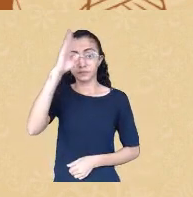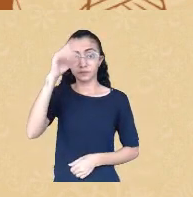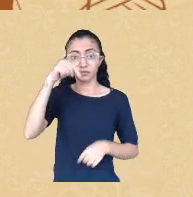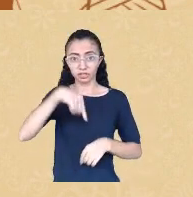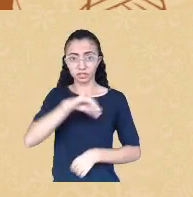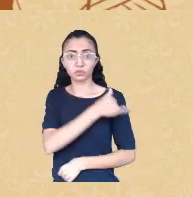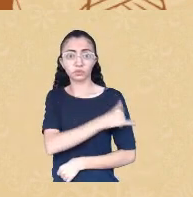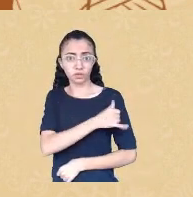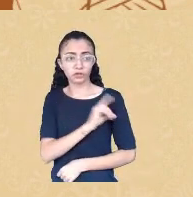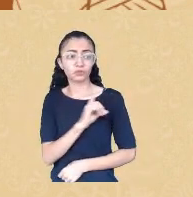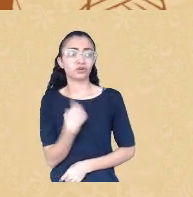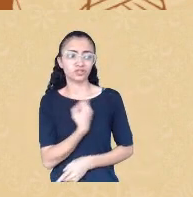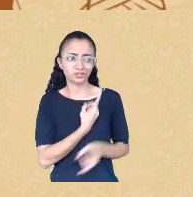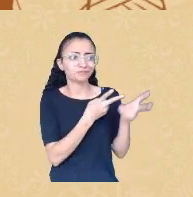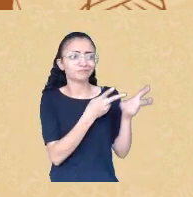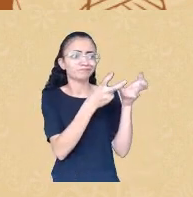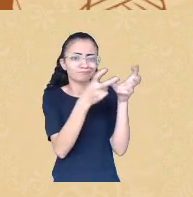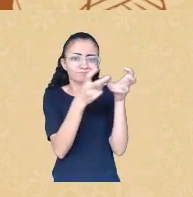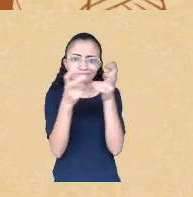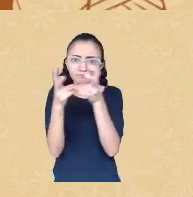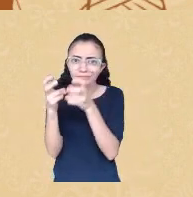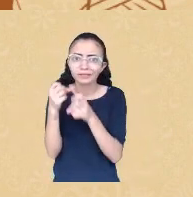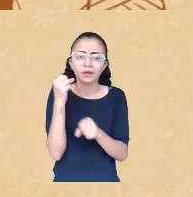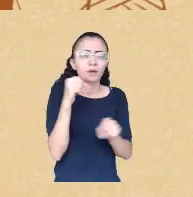gente vê o extermínio, o genocídio,